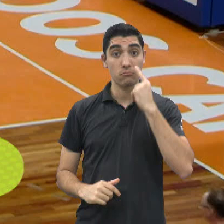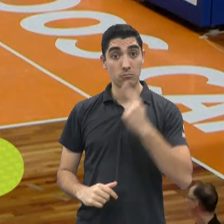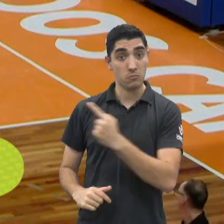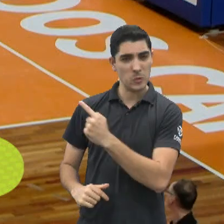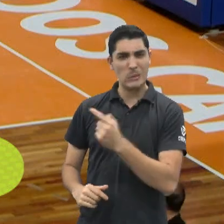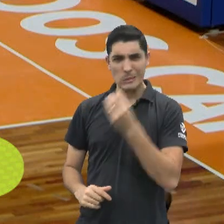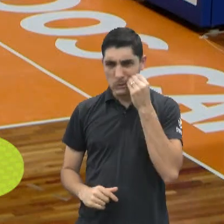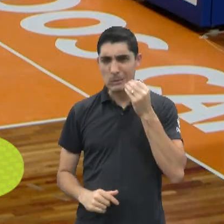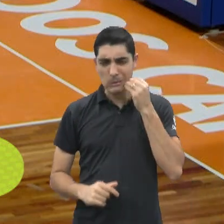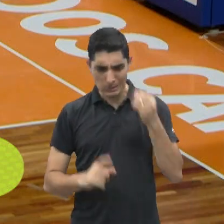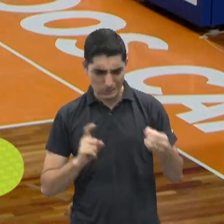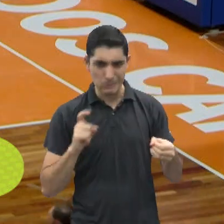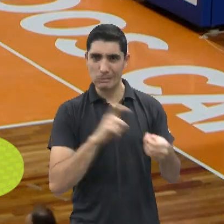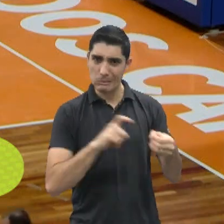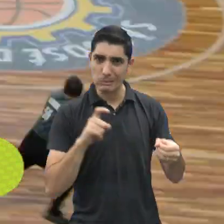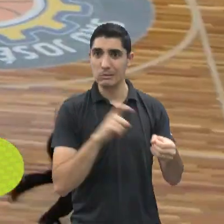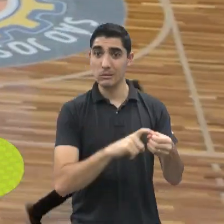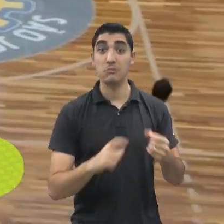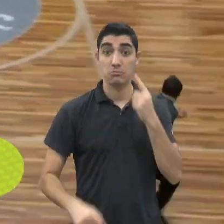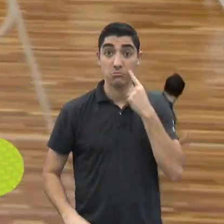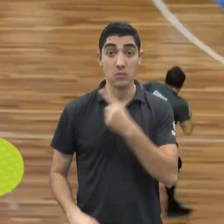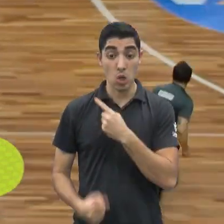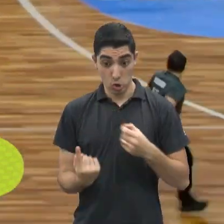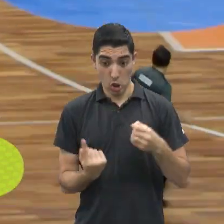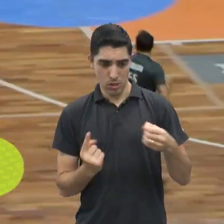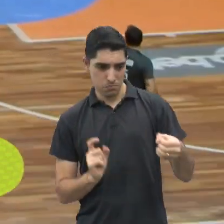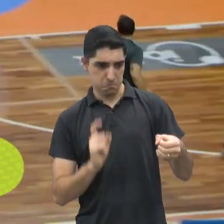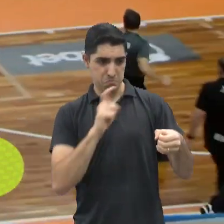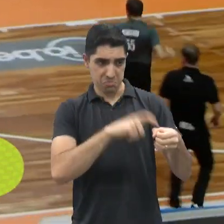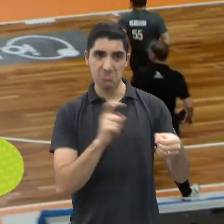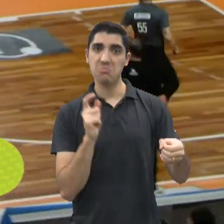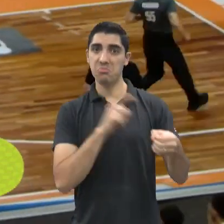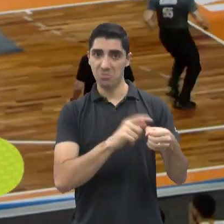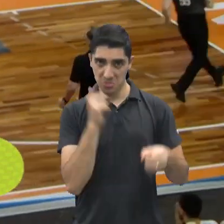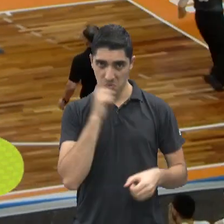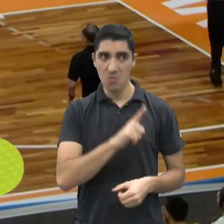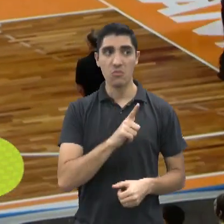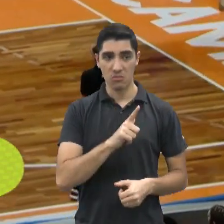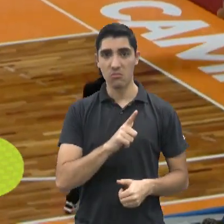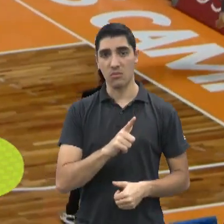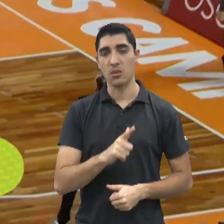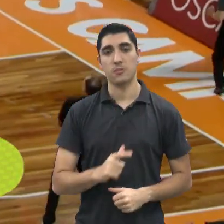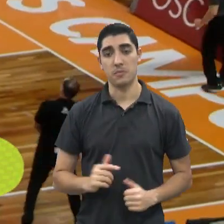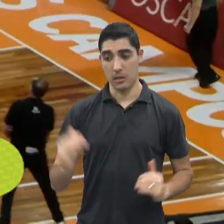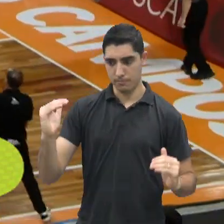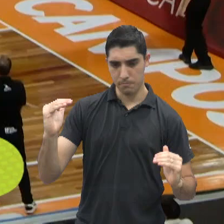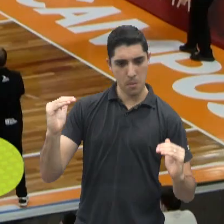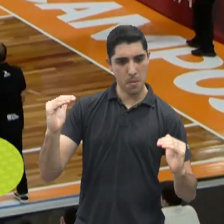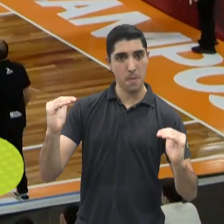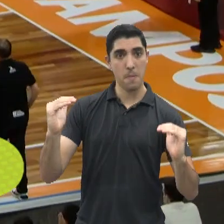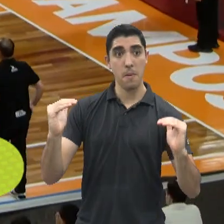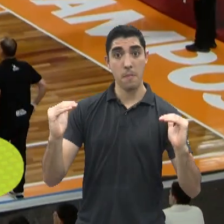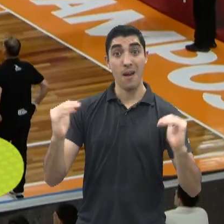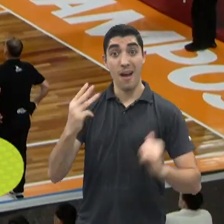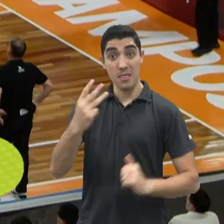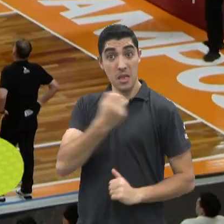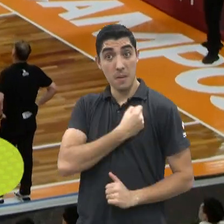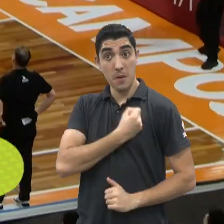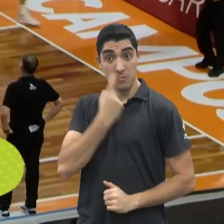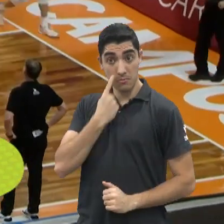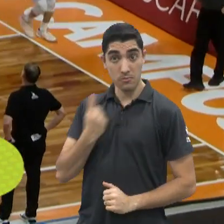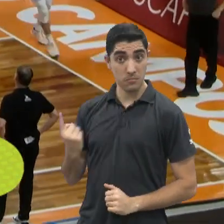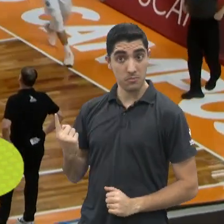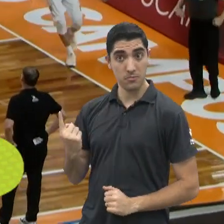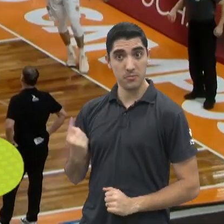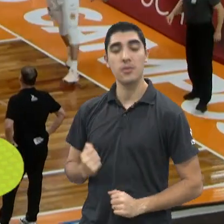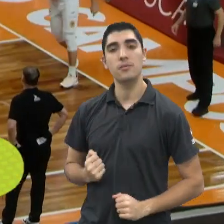ou nada. Nos lances livres e contra-ataques, diminuiu o placar. Nesta bola de 3 do Paulo Lacerta,